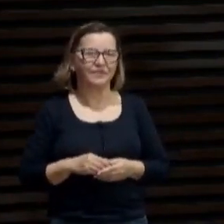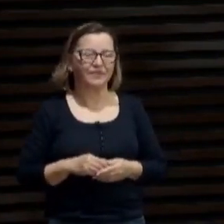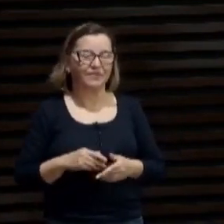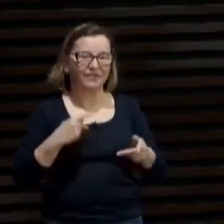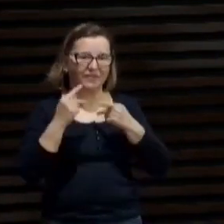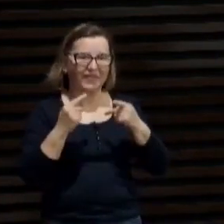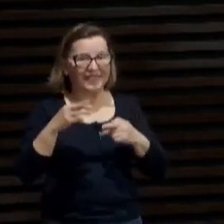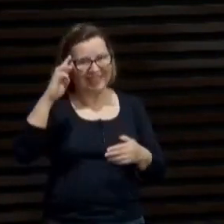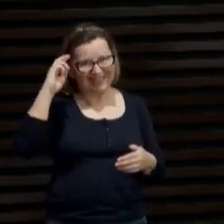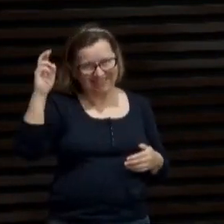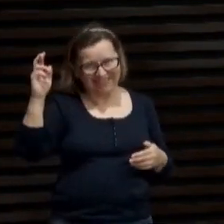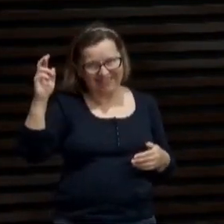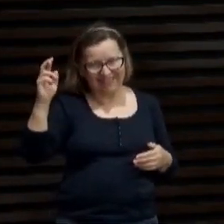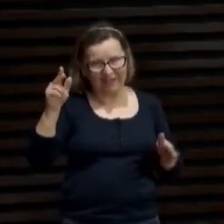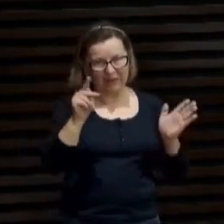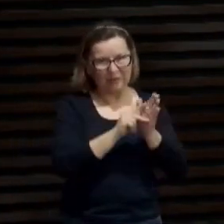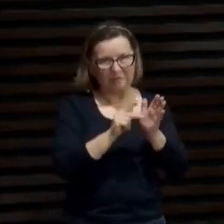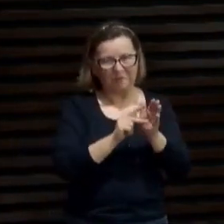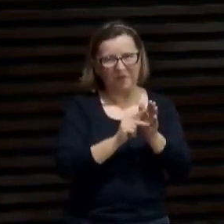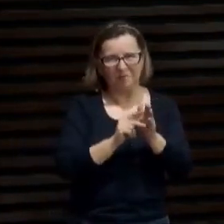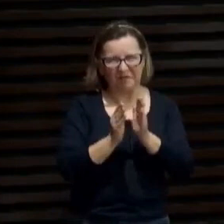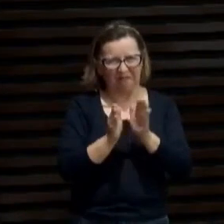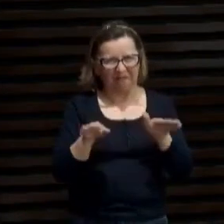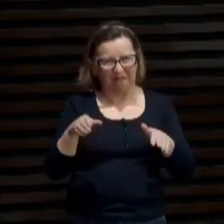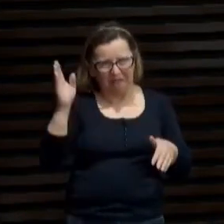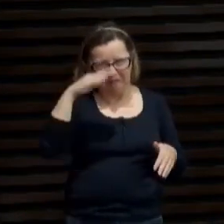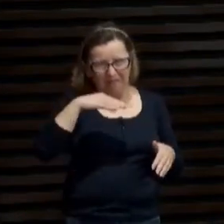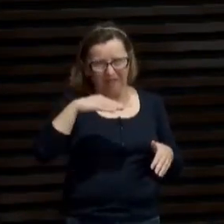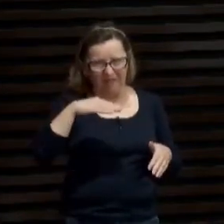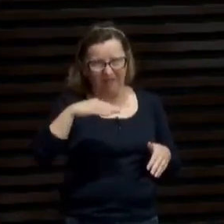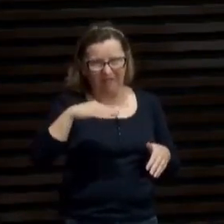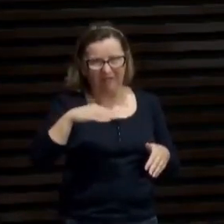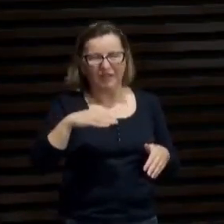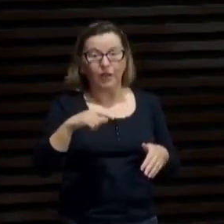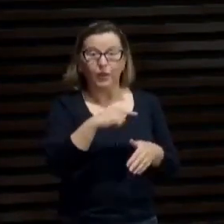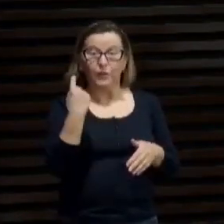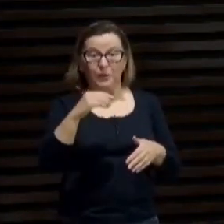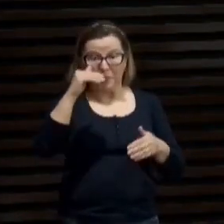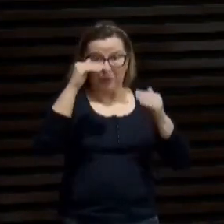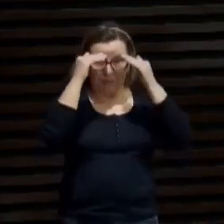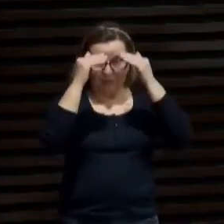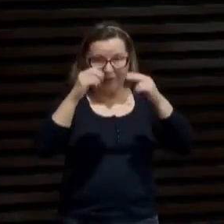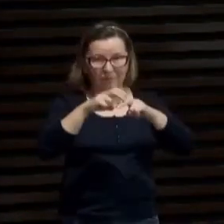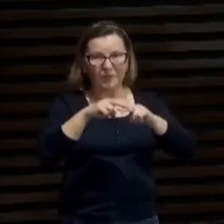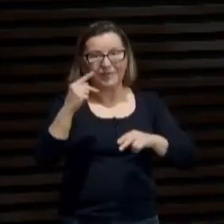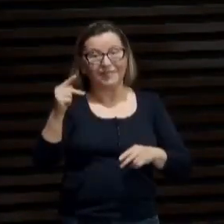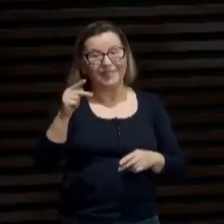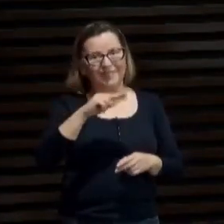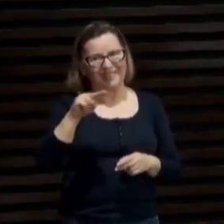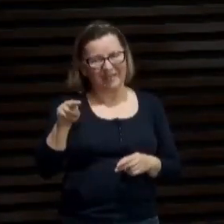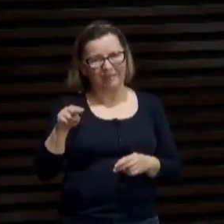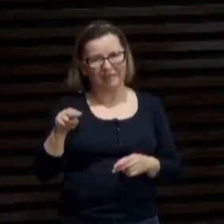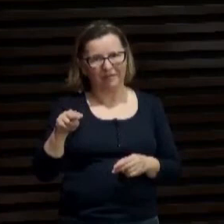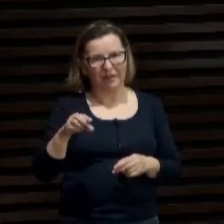Dizendo, Senhor, os próprios demônios se nos submetem pelo teu nome. Então eles foram para uma missão difícil, mas a